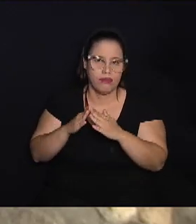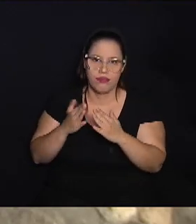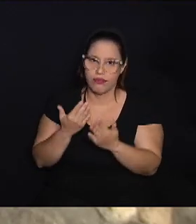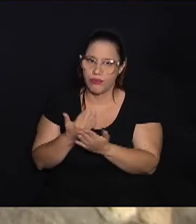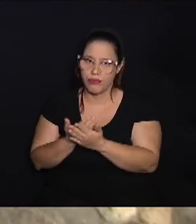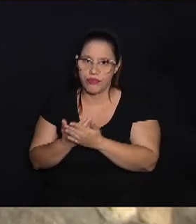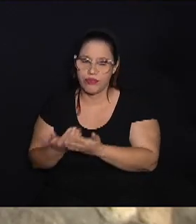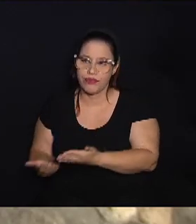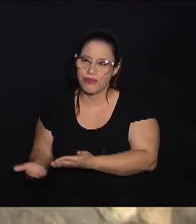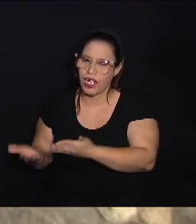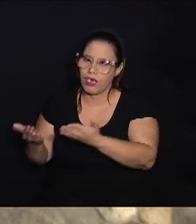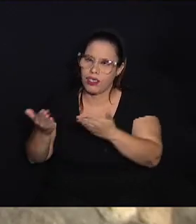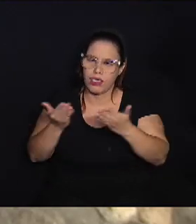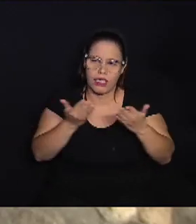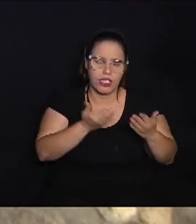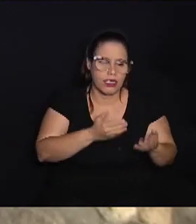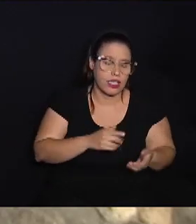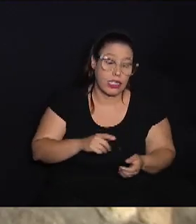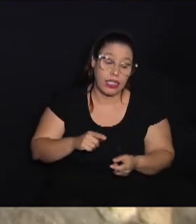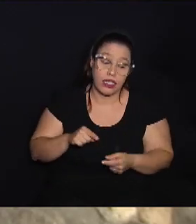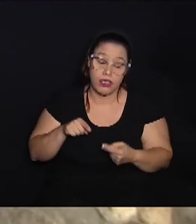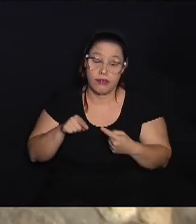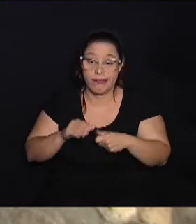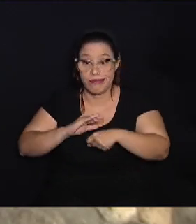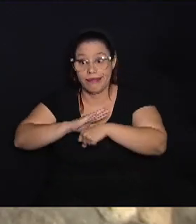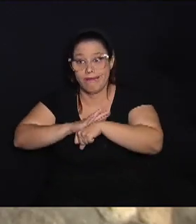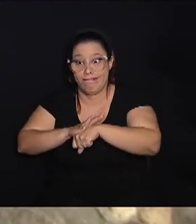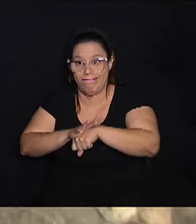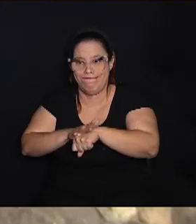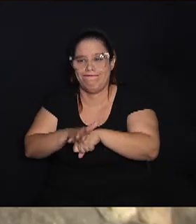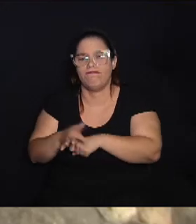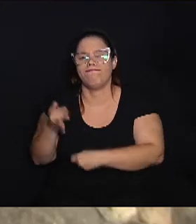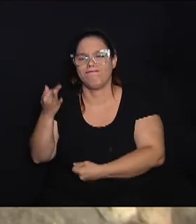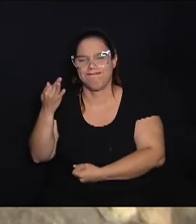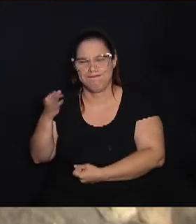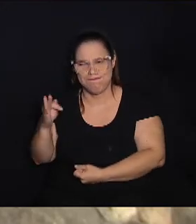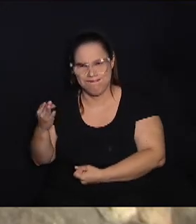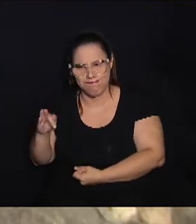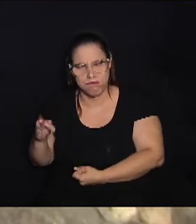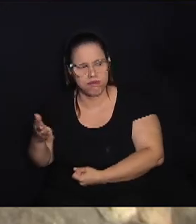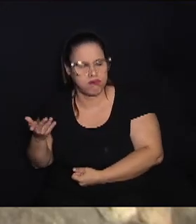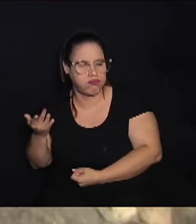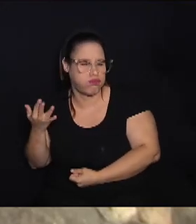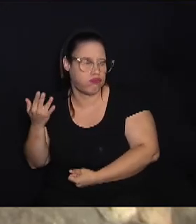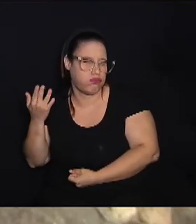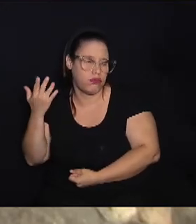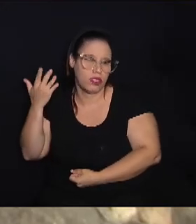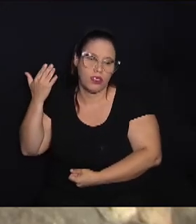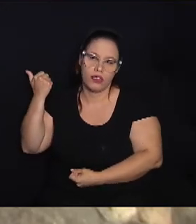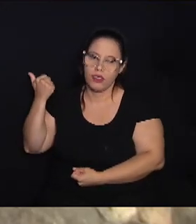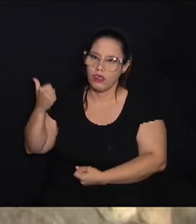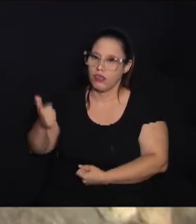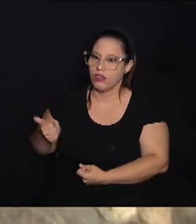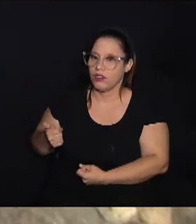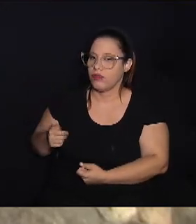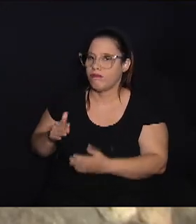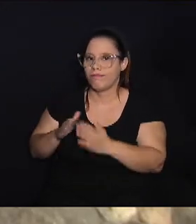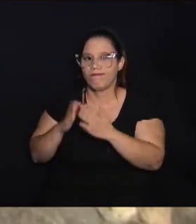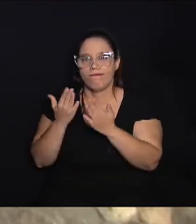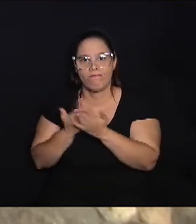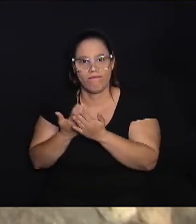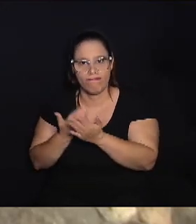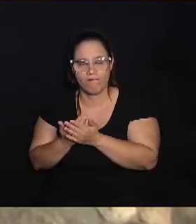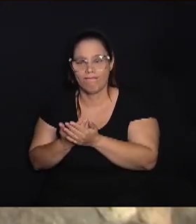trilha antirracista, mas que é uma dor, né, de todos esses territórios, de todas as escolas.